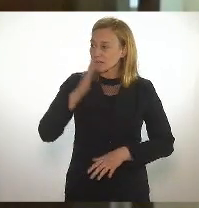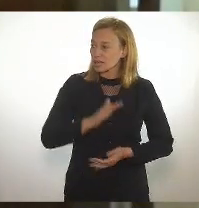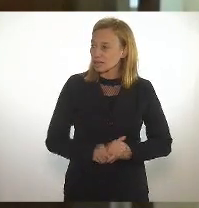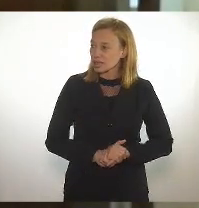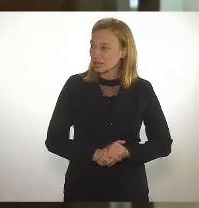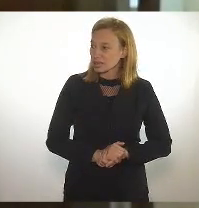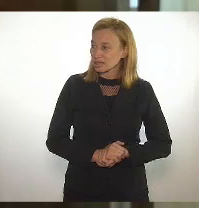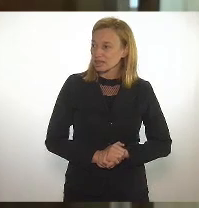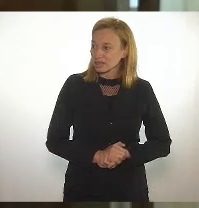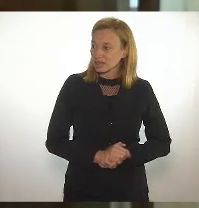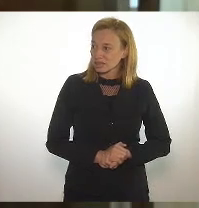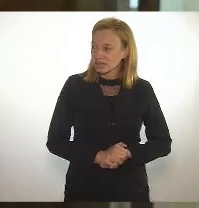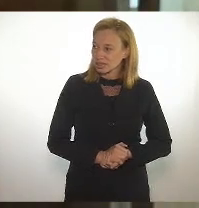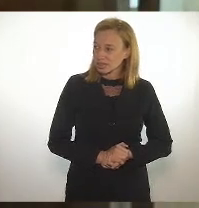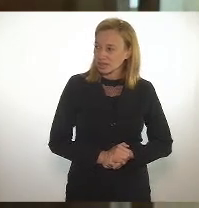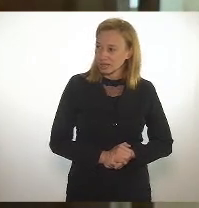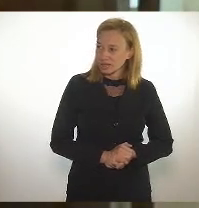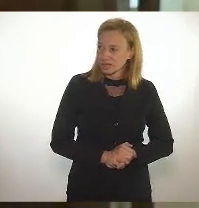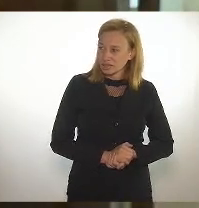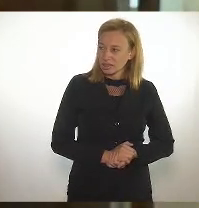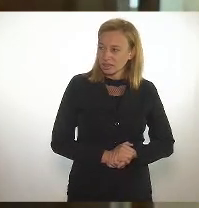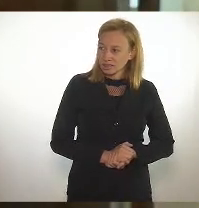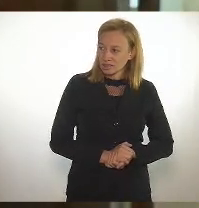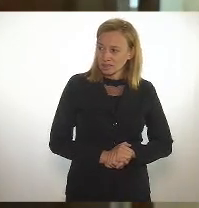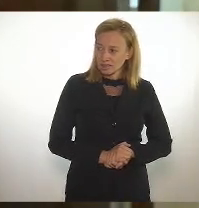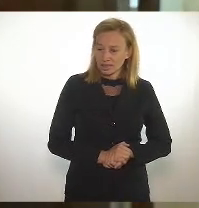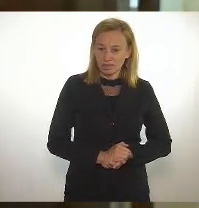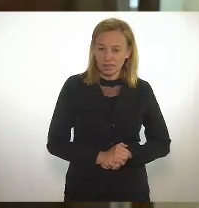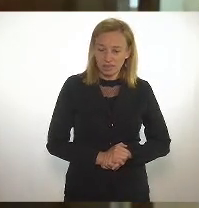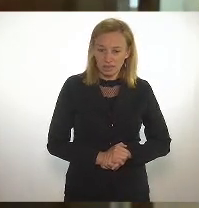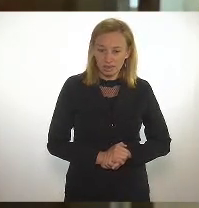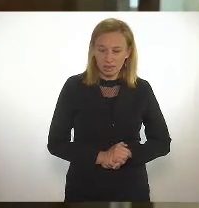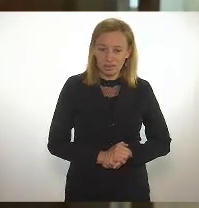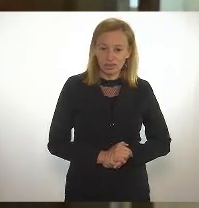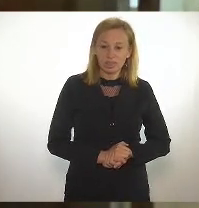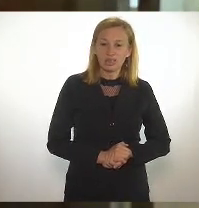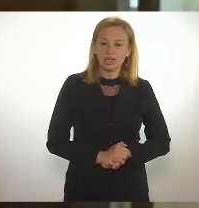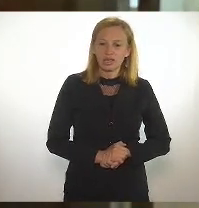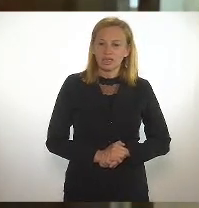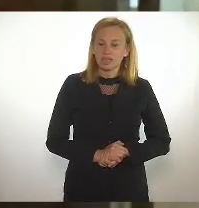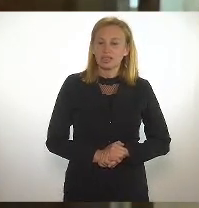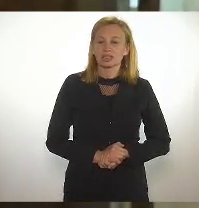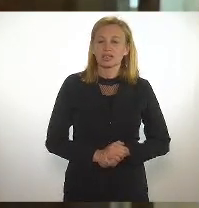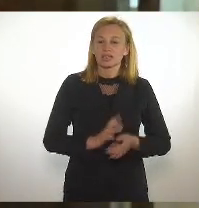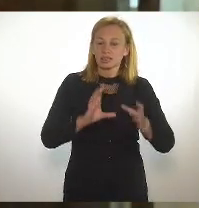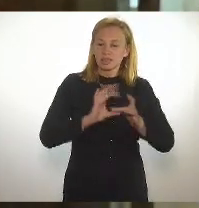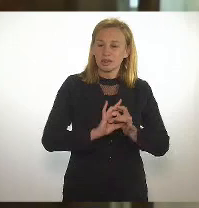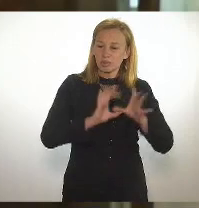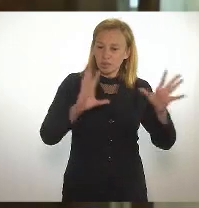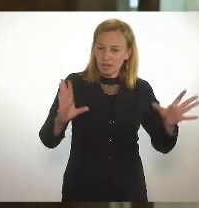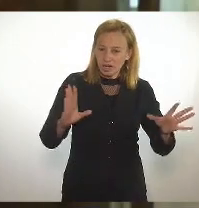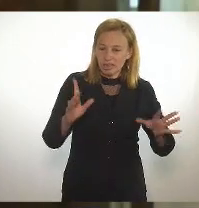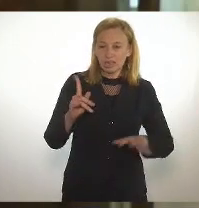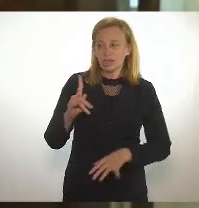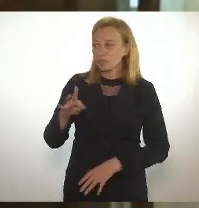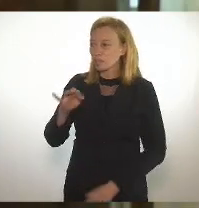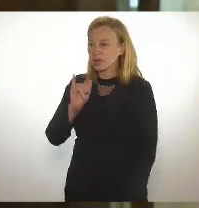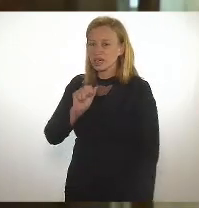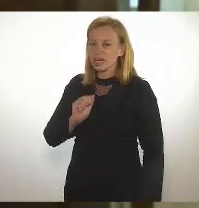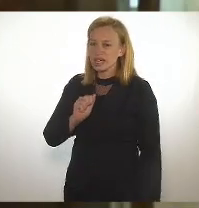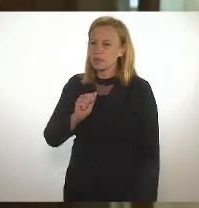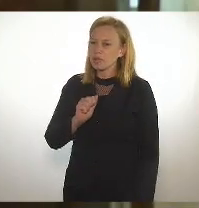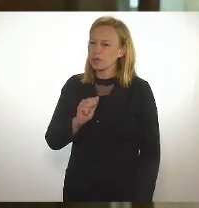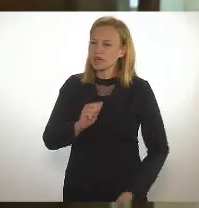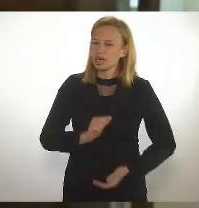Estados Unidos, quando democratas e republicanos se enfrentam mais